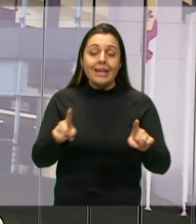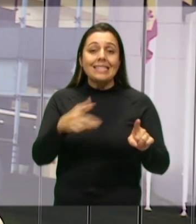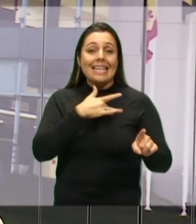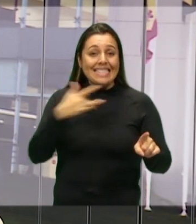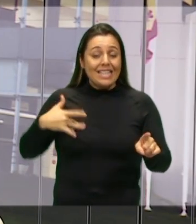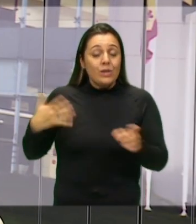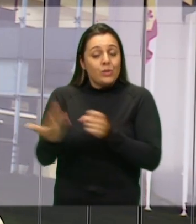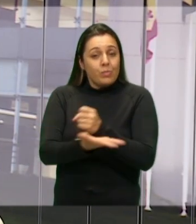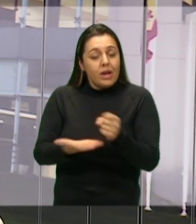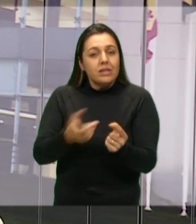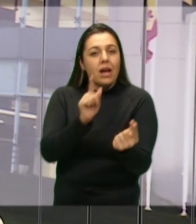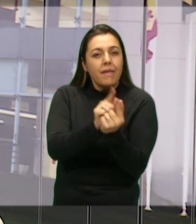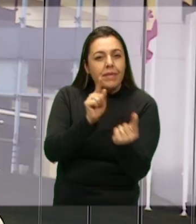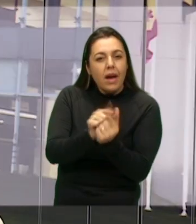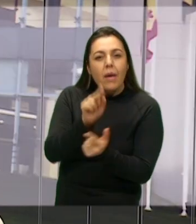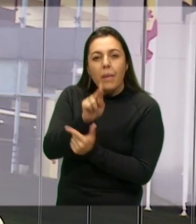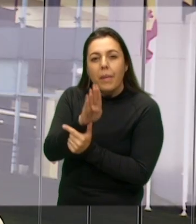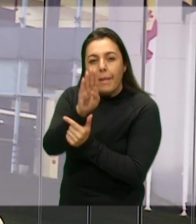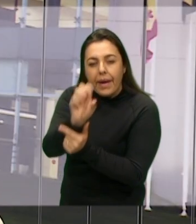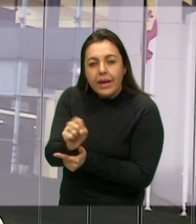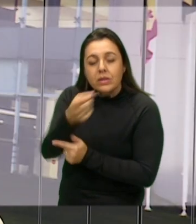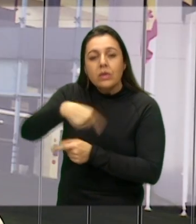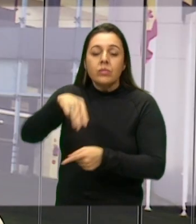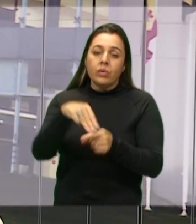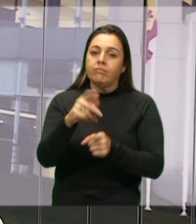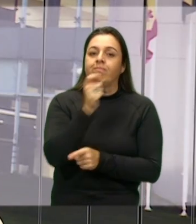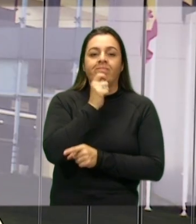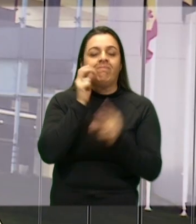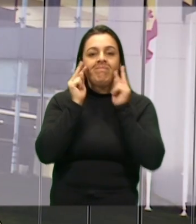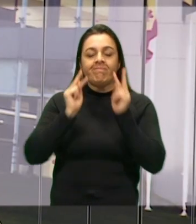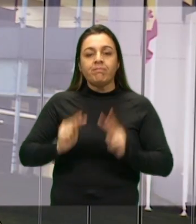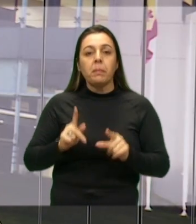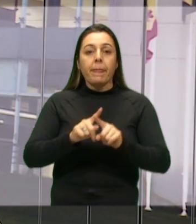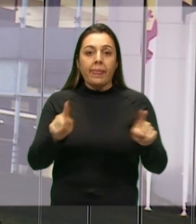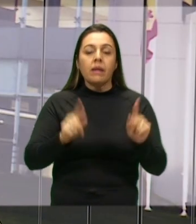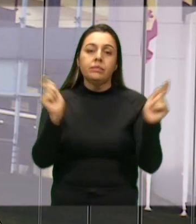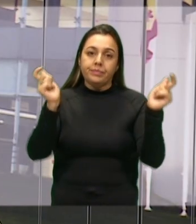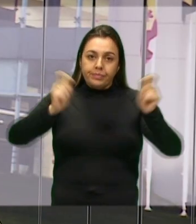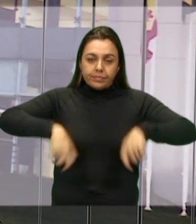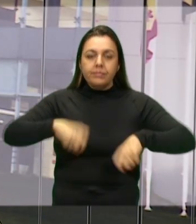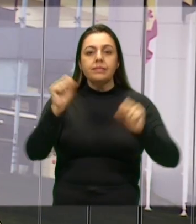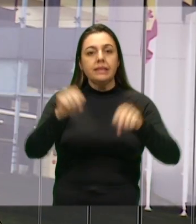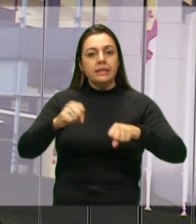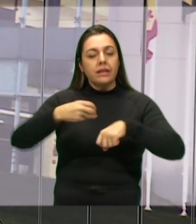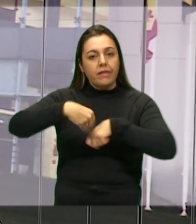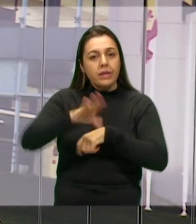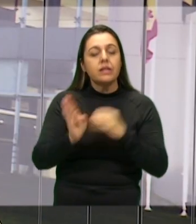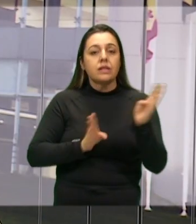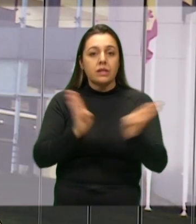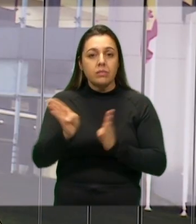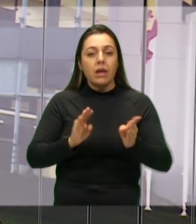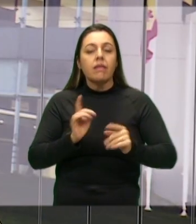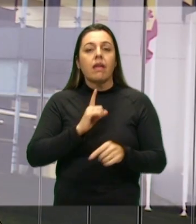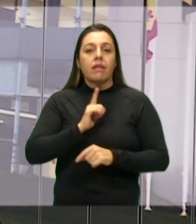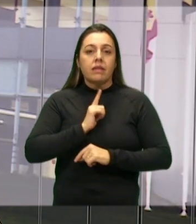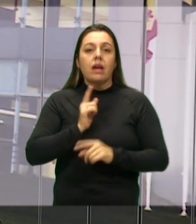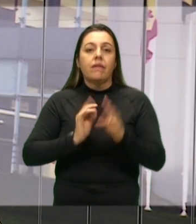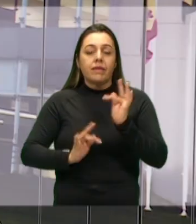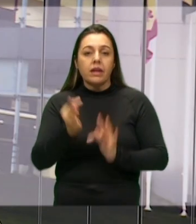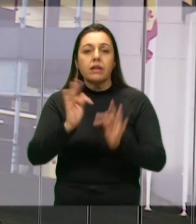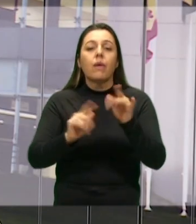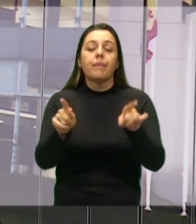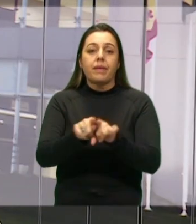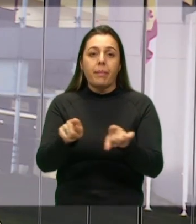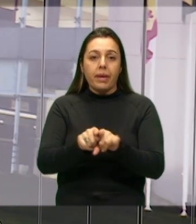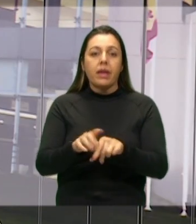saúde básica, que é aquela da unidade básica do nosso município, a gente ainda não vê isso. Mas é possível, sim, levar acessibilidade através da tecnologia ou